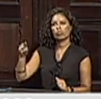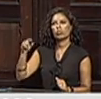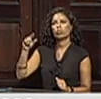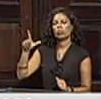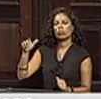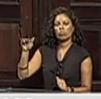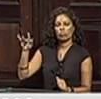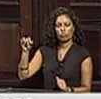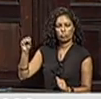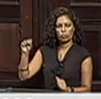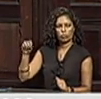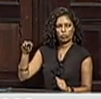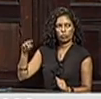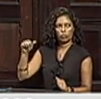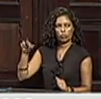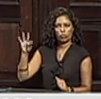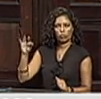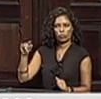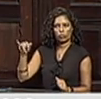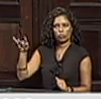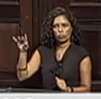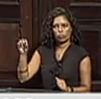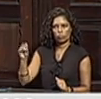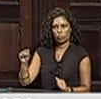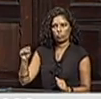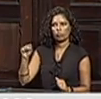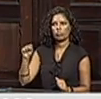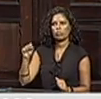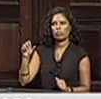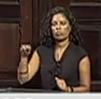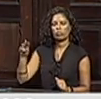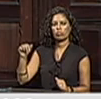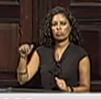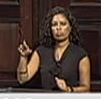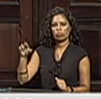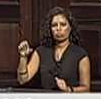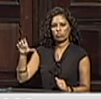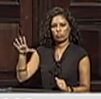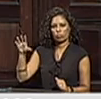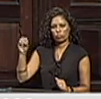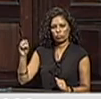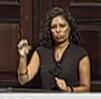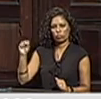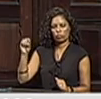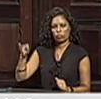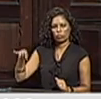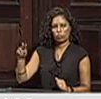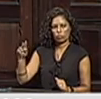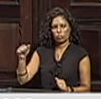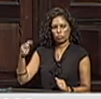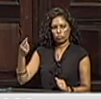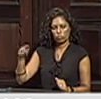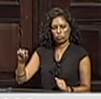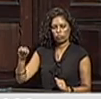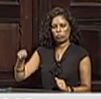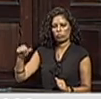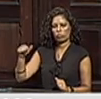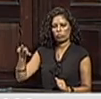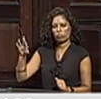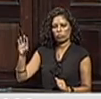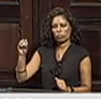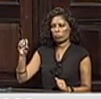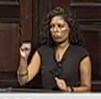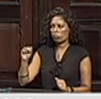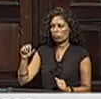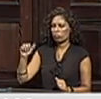Luiz Martins, deputado Marcelo Simão, deputado Márcio Pacheco, Marcos Abraão, Marcos Miller, Marcos